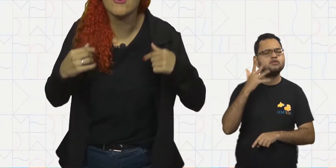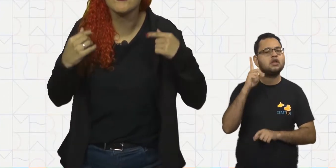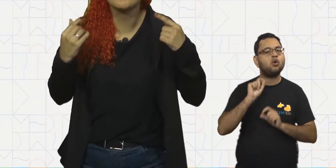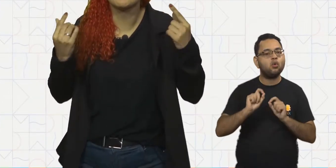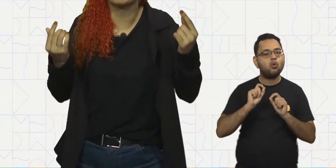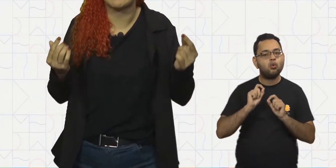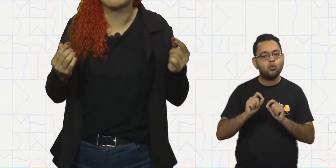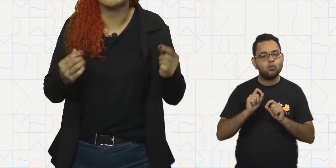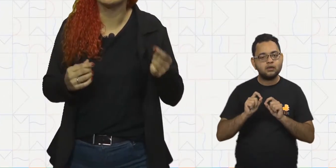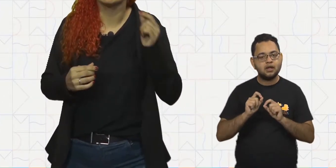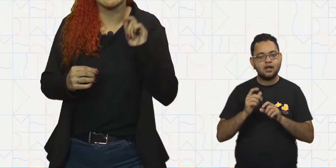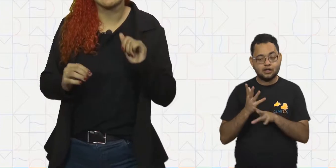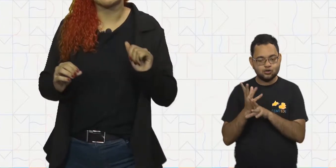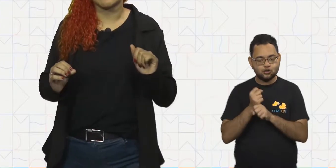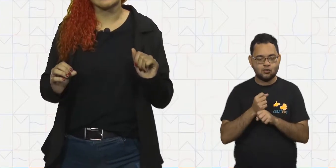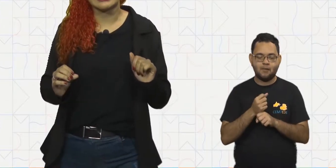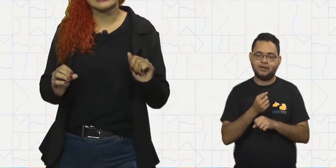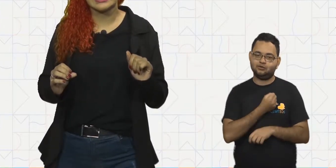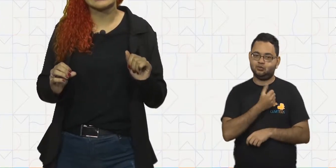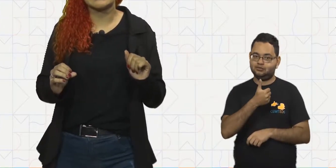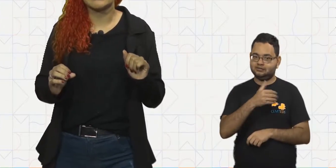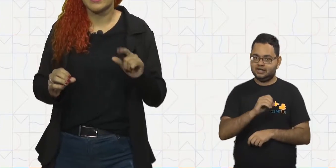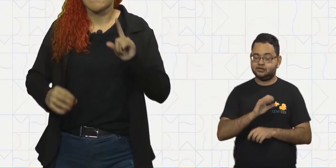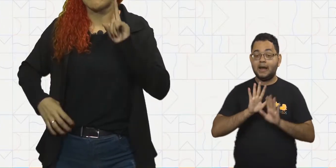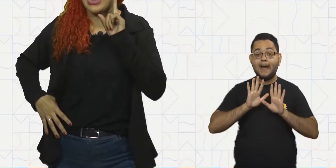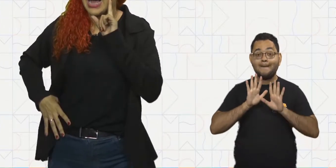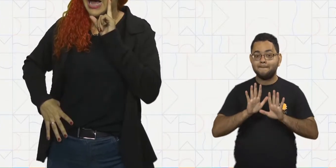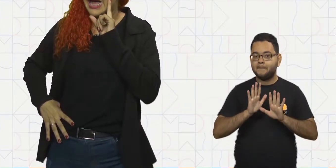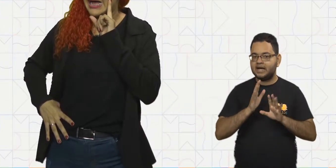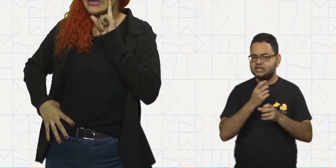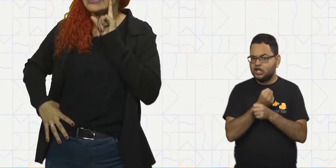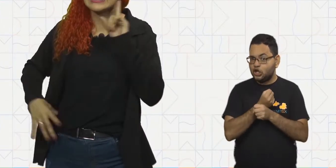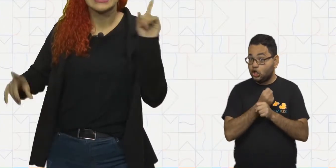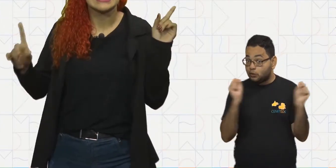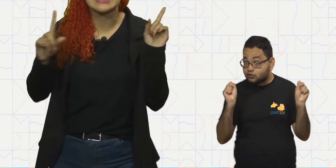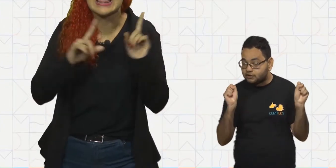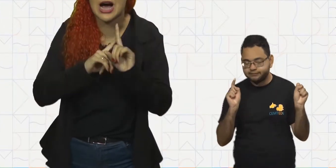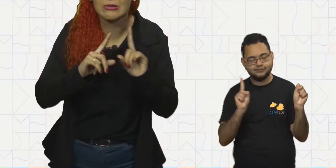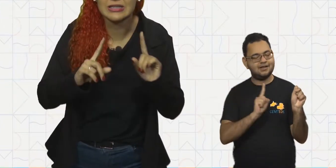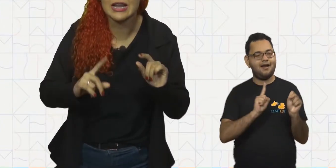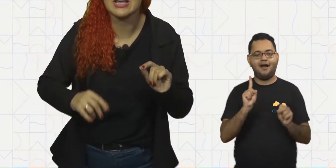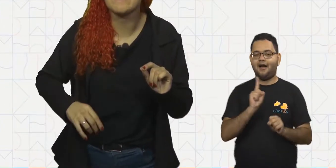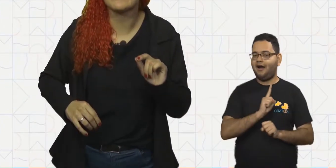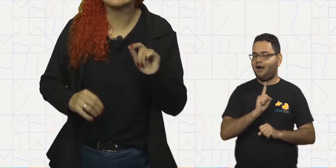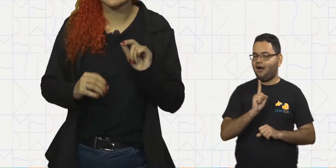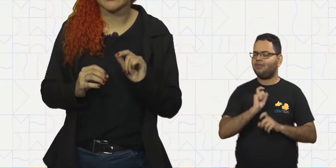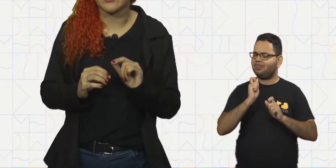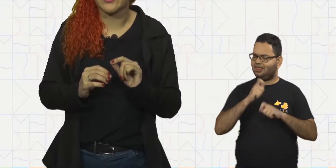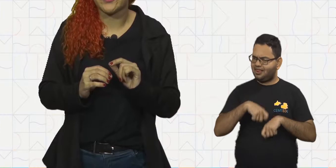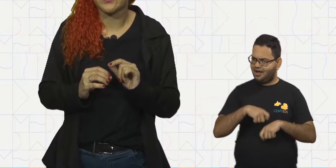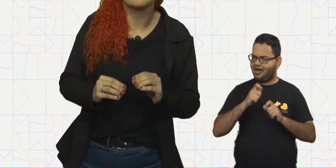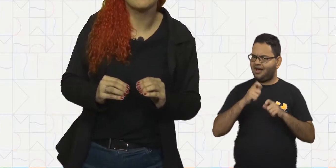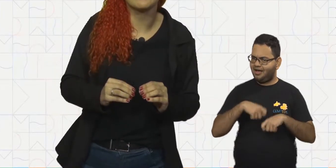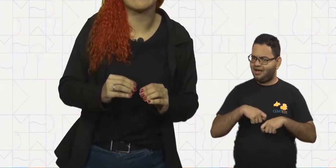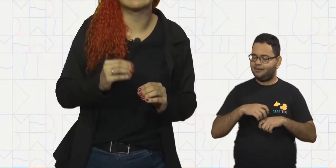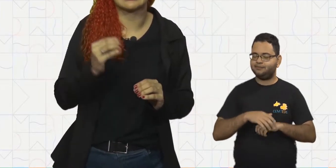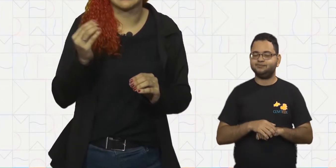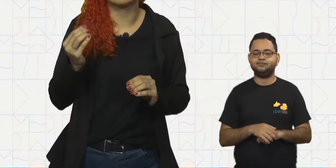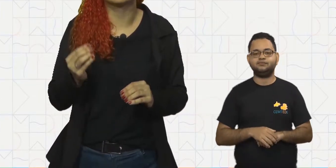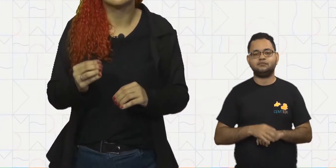seria pouco provável que isso acontecesse mas e não seria impossível